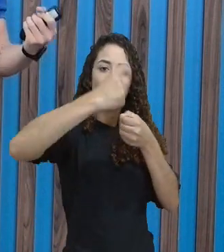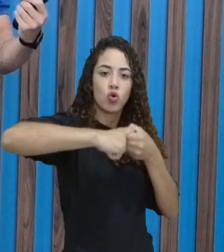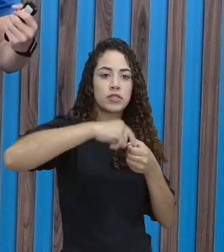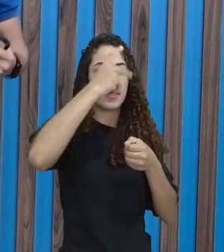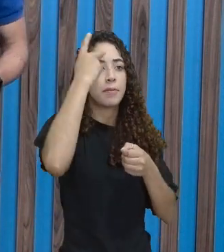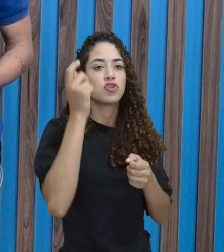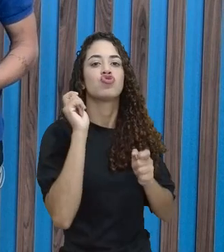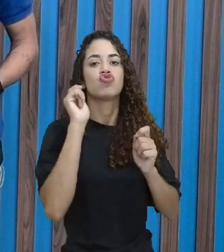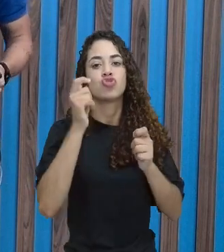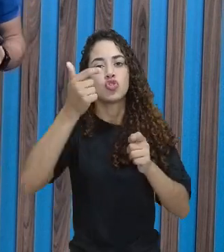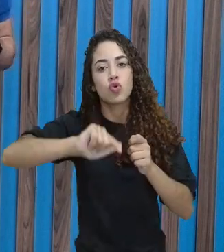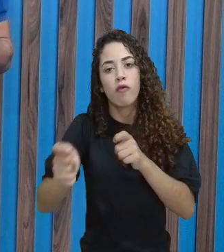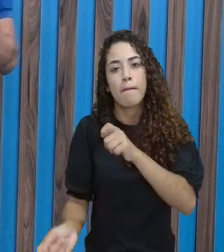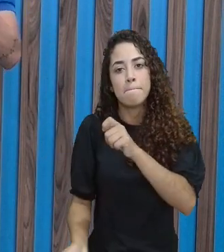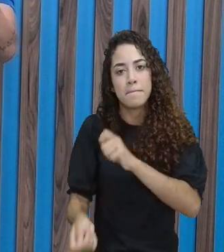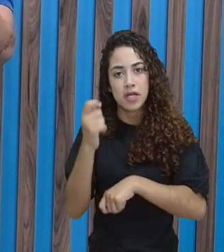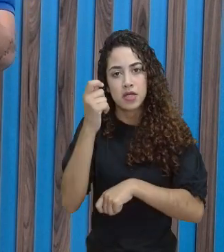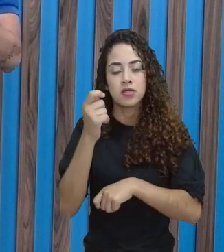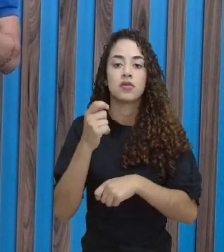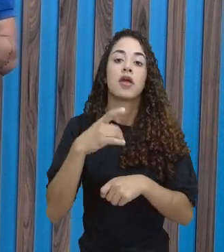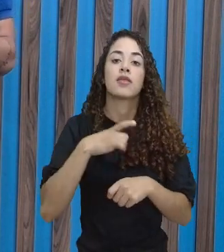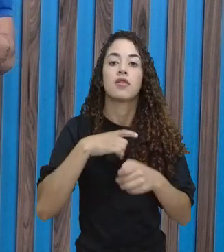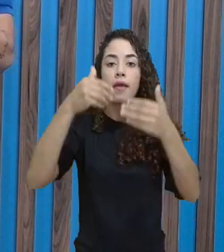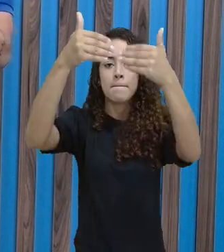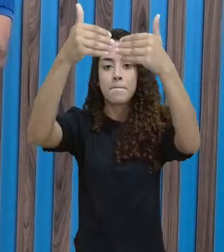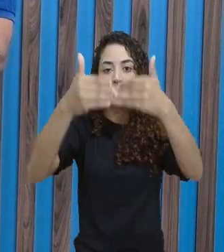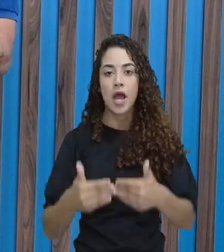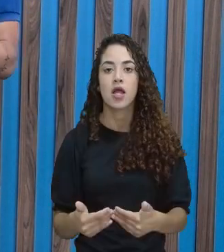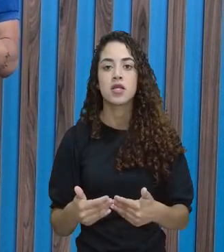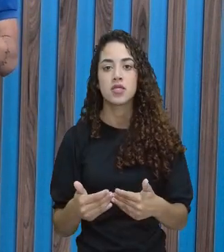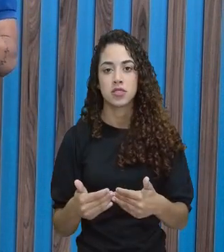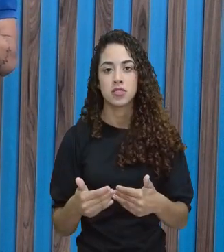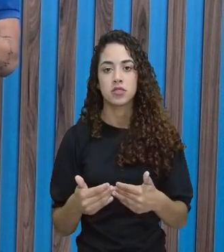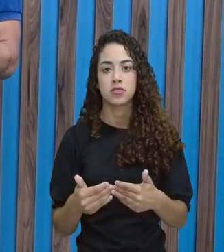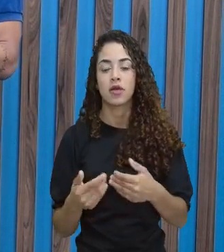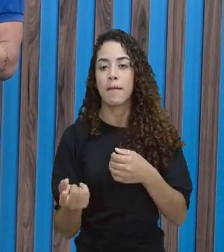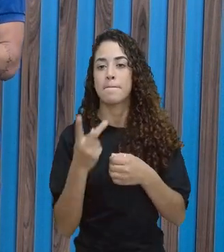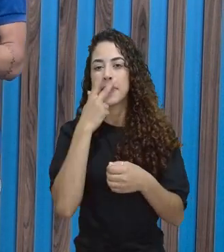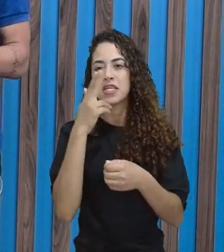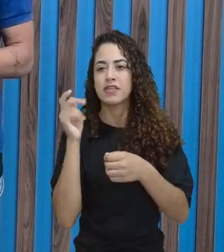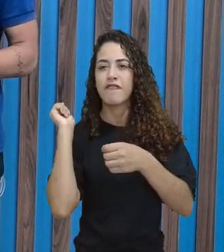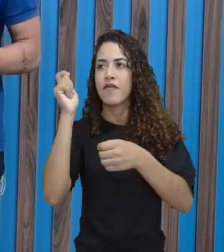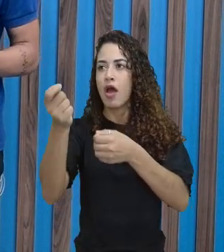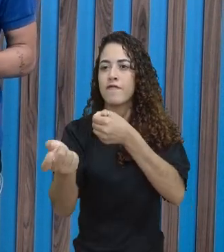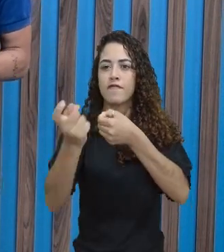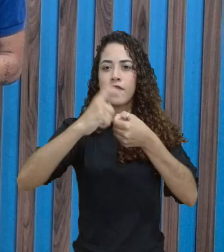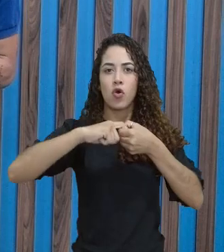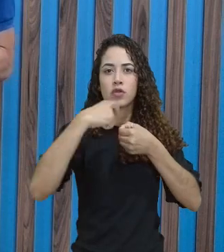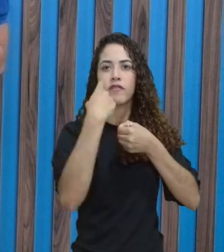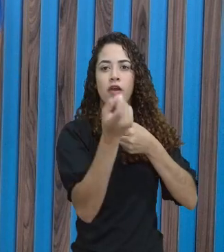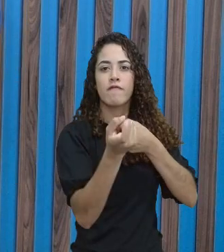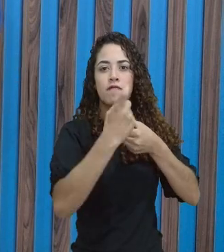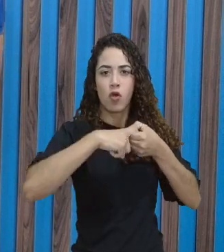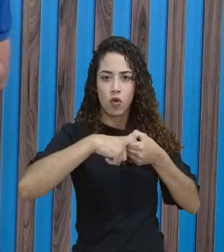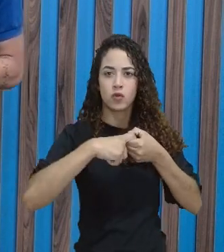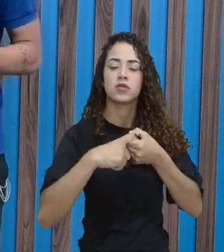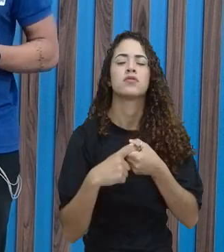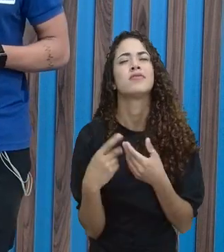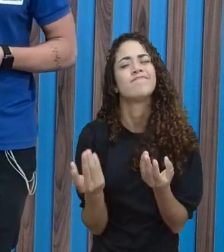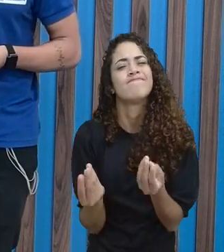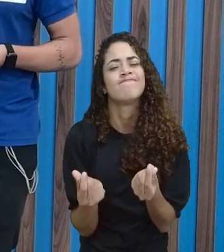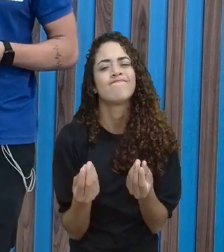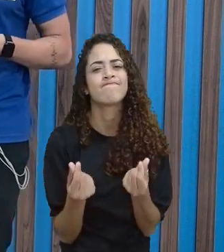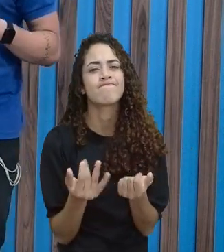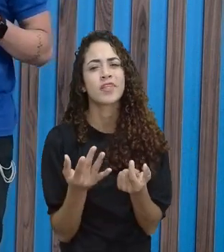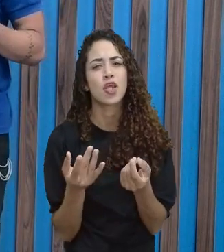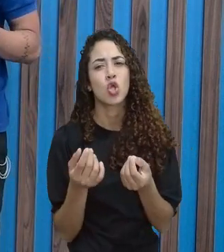vai e bate de volta. Então tem essa parede ali como um rebote, né? Devolvendo essa bola. E aí você pode dizer, ah, professor,